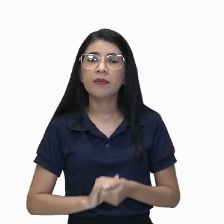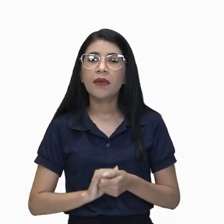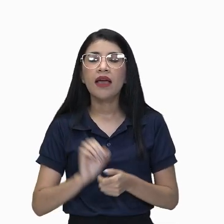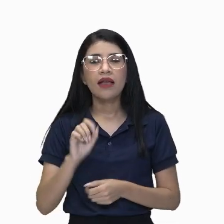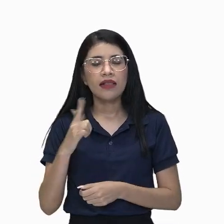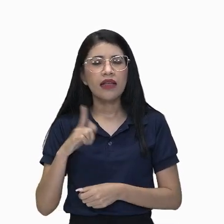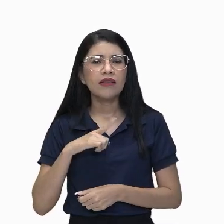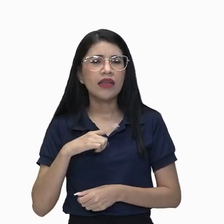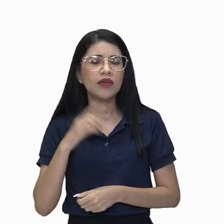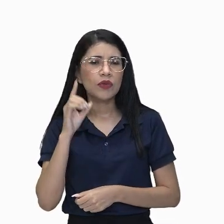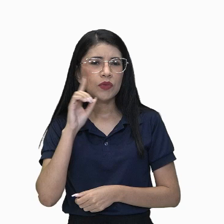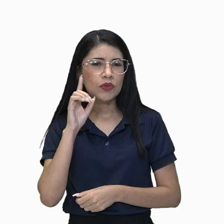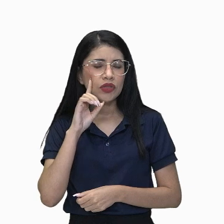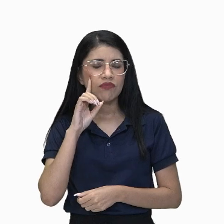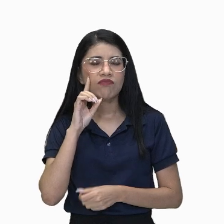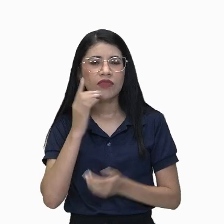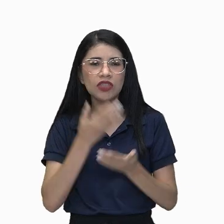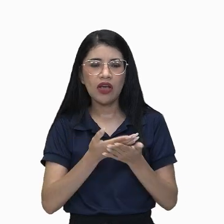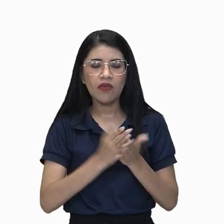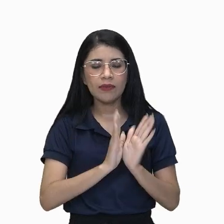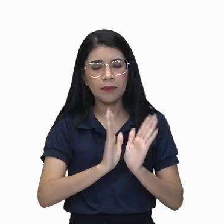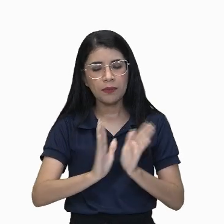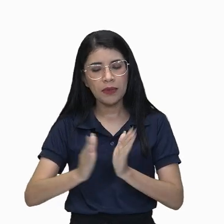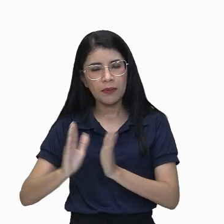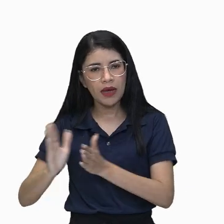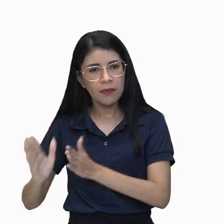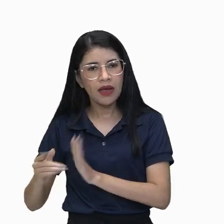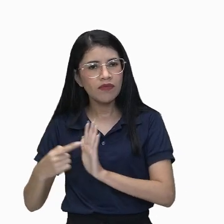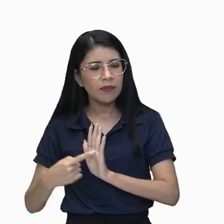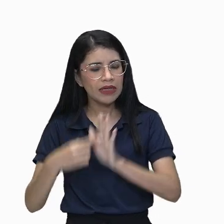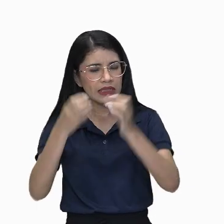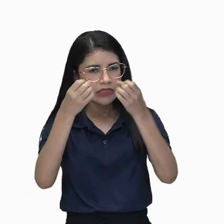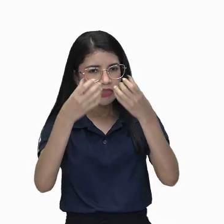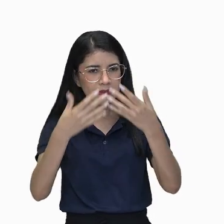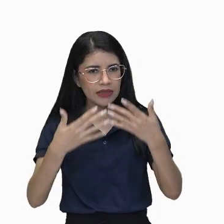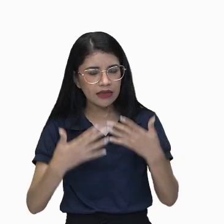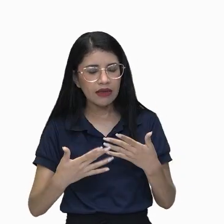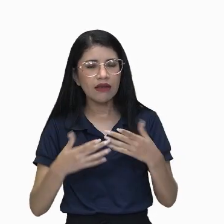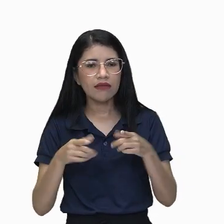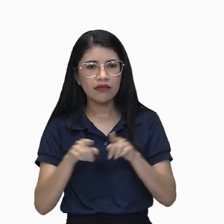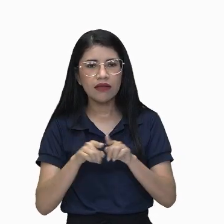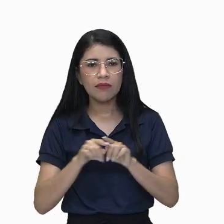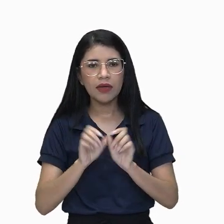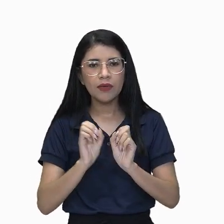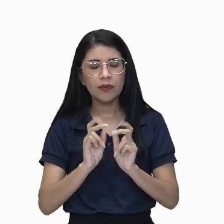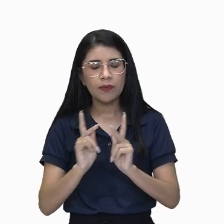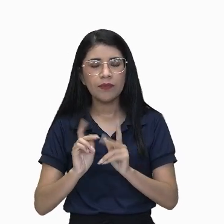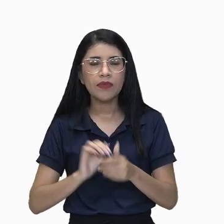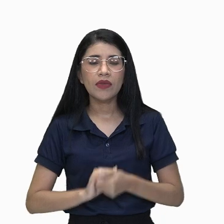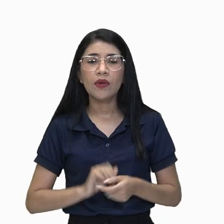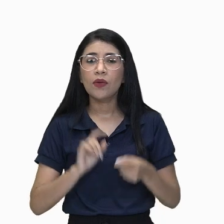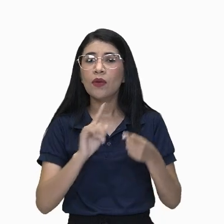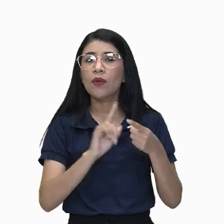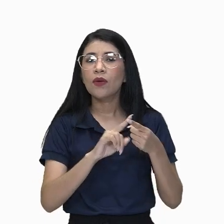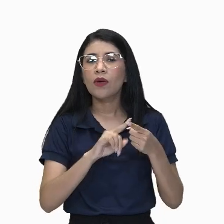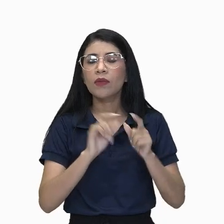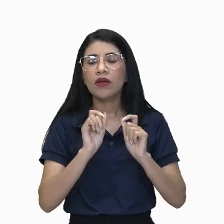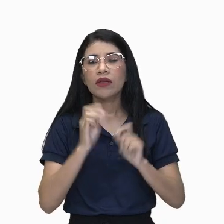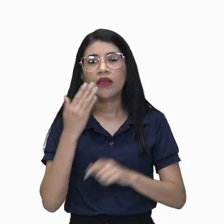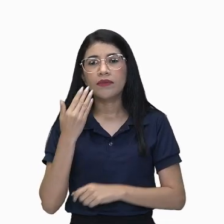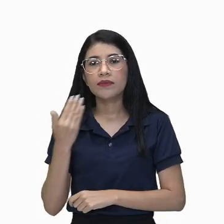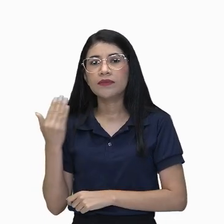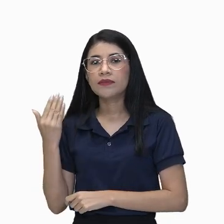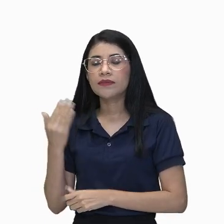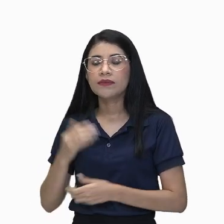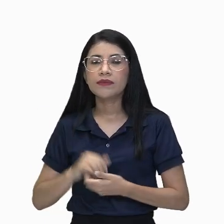cada dia de uma aula, vamos definir cada grandeza dessa, cada dispositivo. E o primeiro, olha só, nós temos